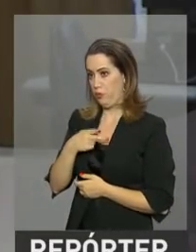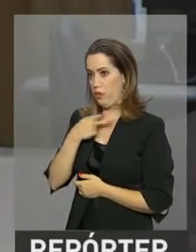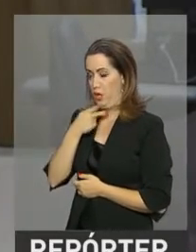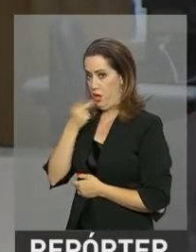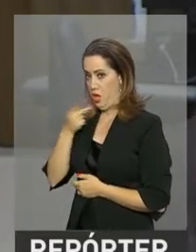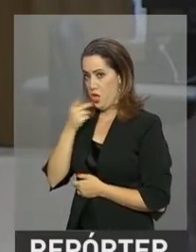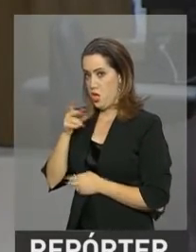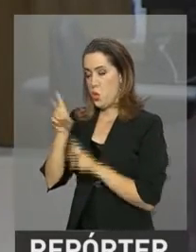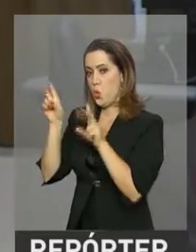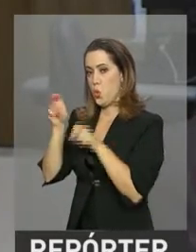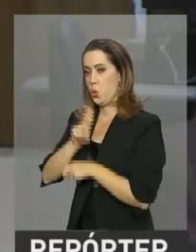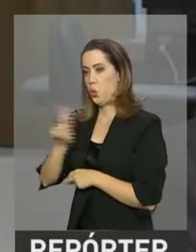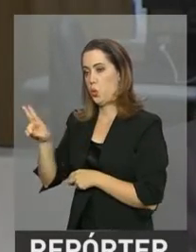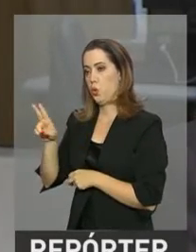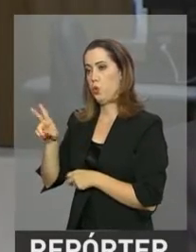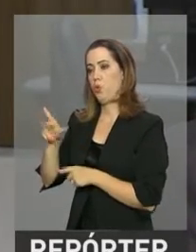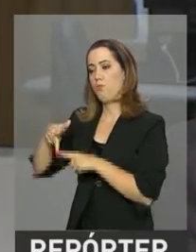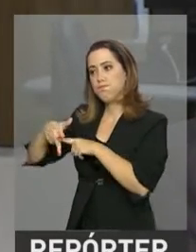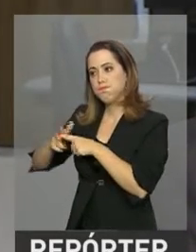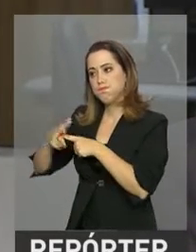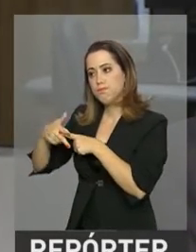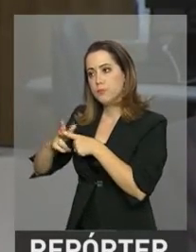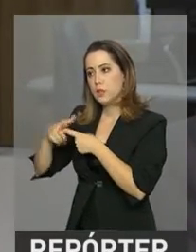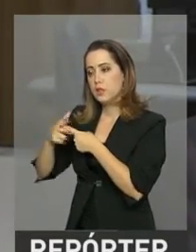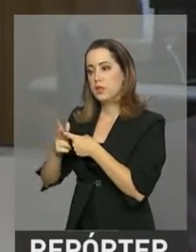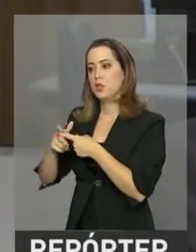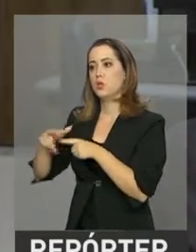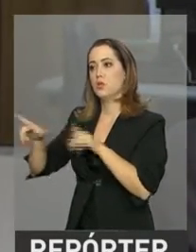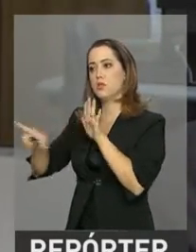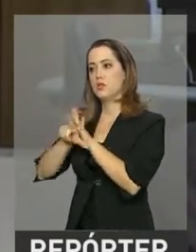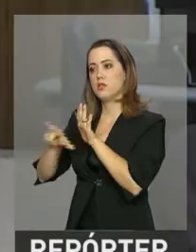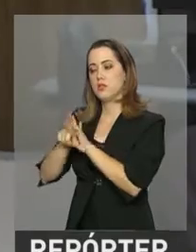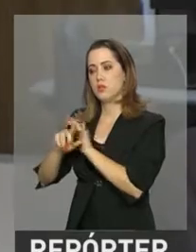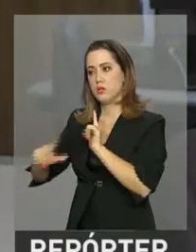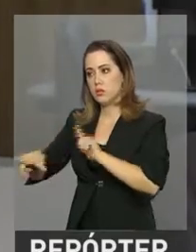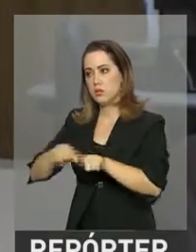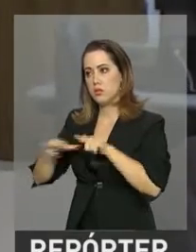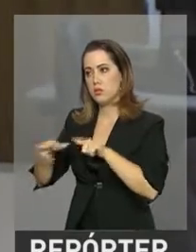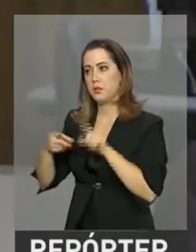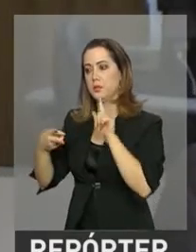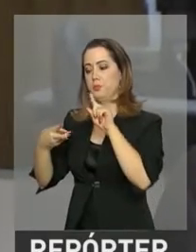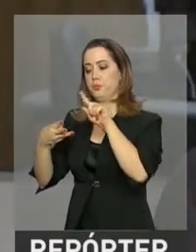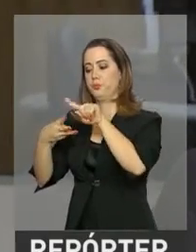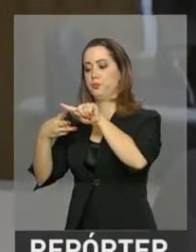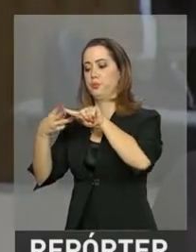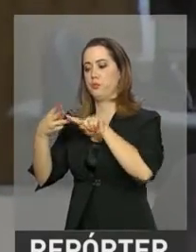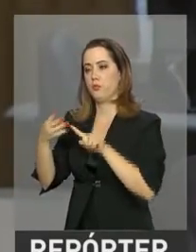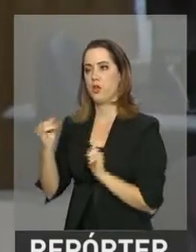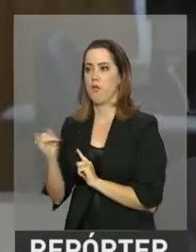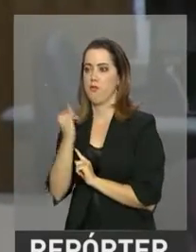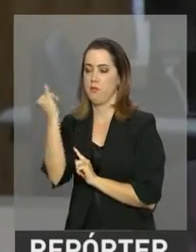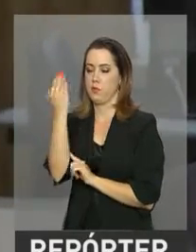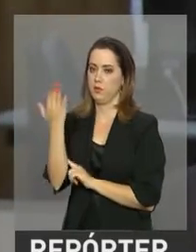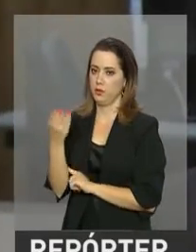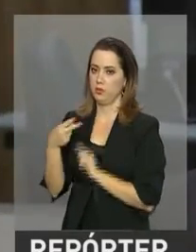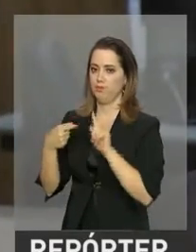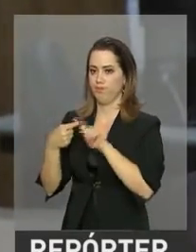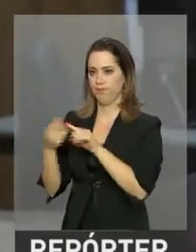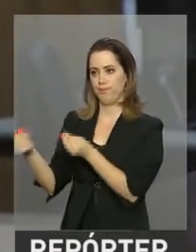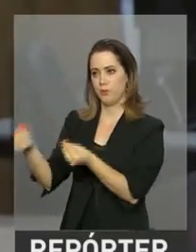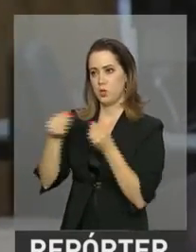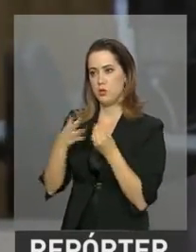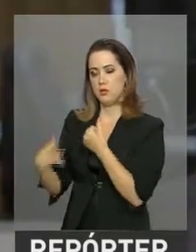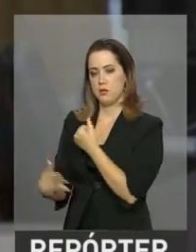legislação trabalhista, ela se estabelece em três eixos que são fundamentais. Trazer segurança